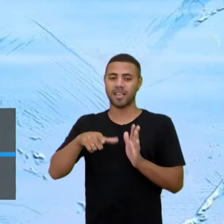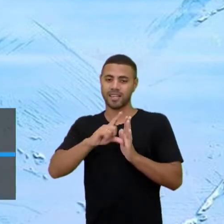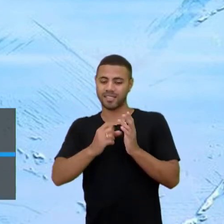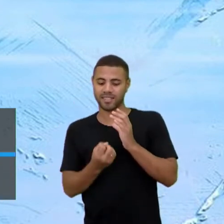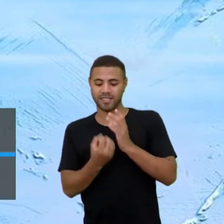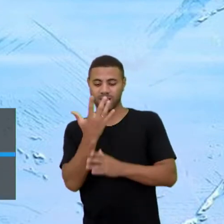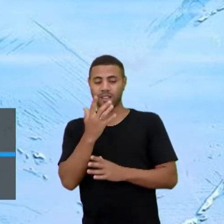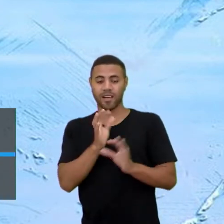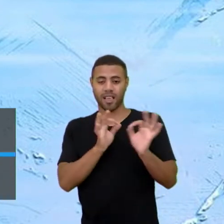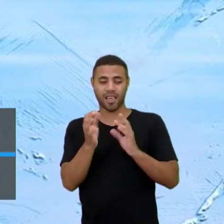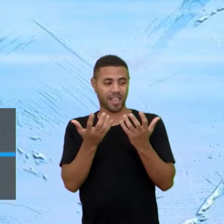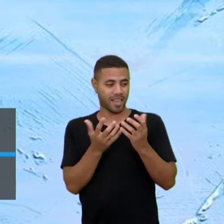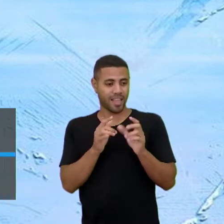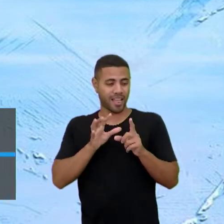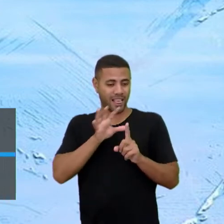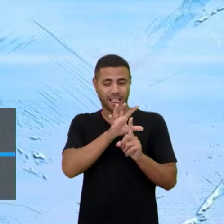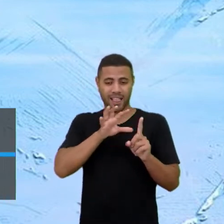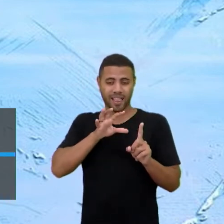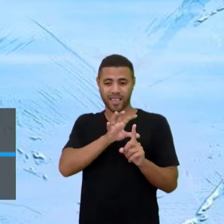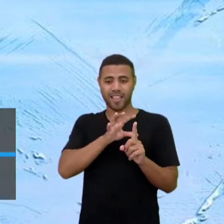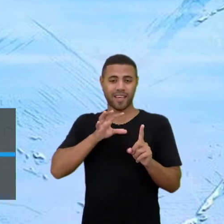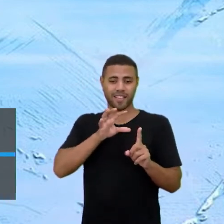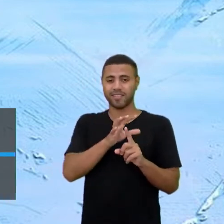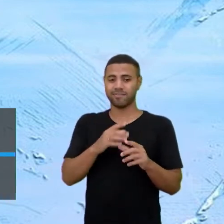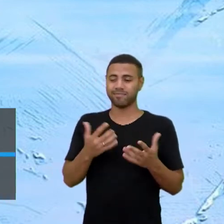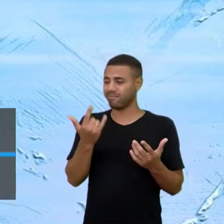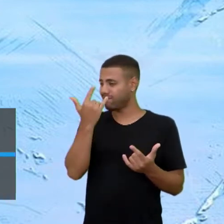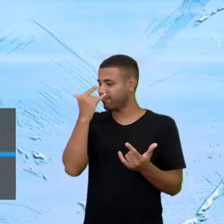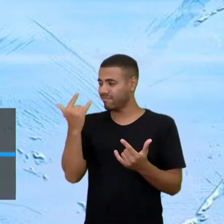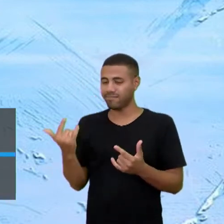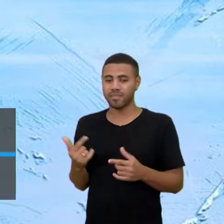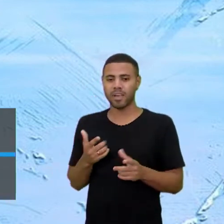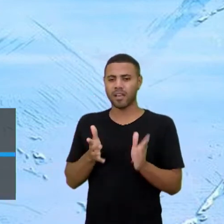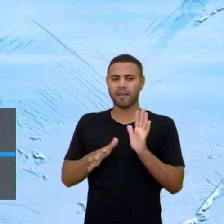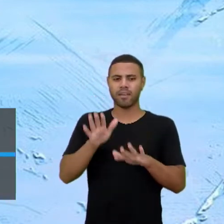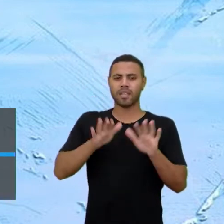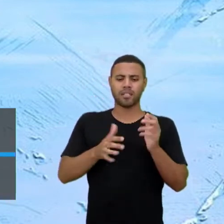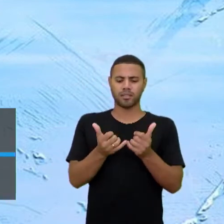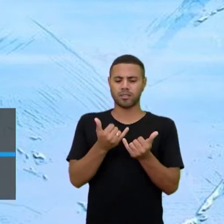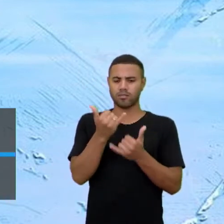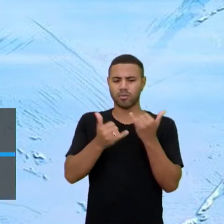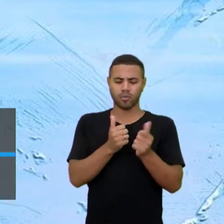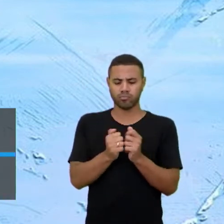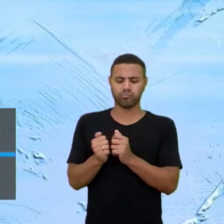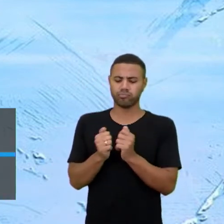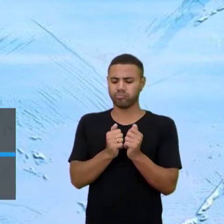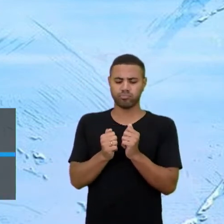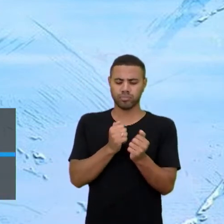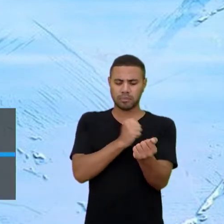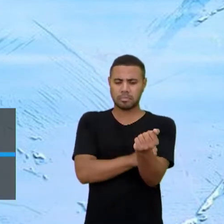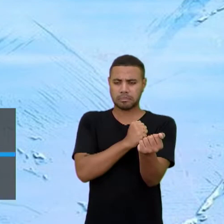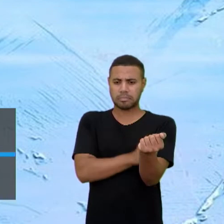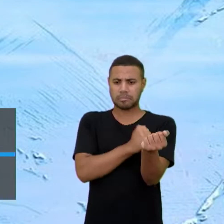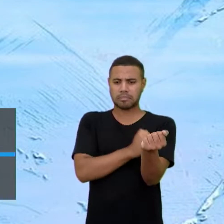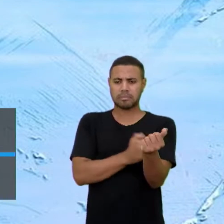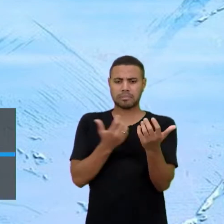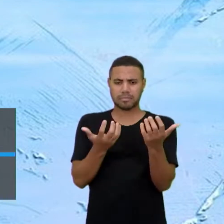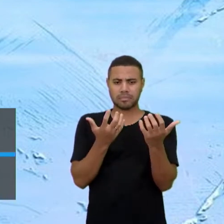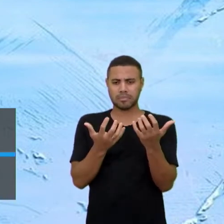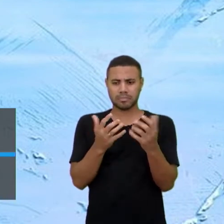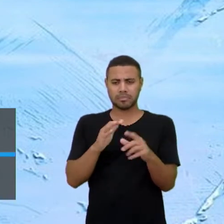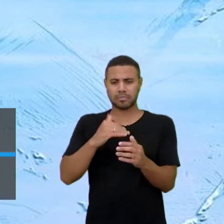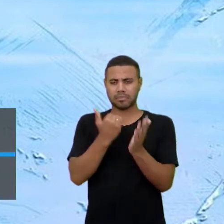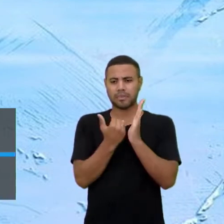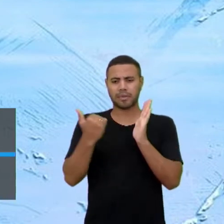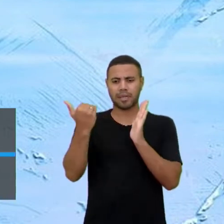Por que eu quero jogar aquele jogo? Porque eu não consigo parar de jogar esse jogo? Por que eu me sinto tão atraído por aquele link daquele aplicativo que